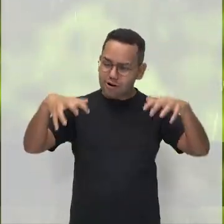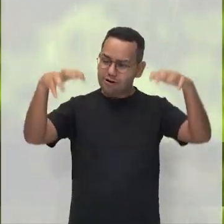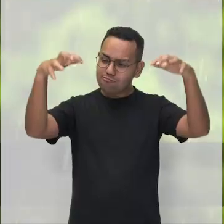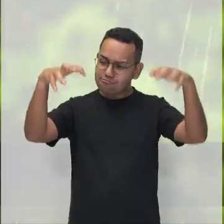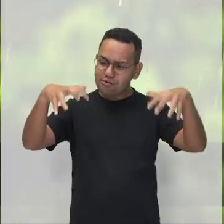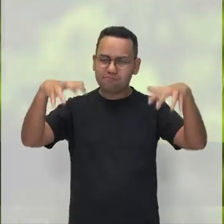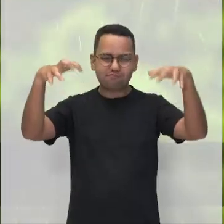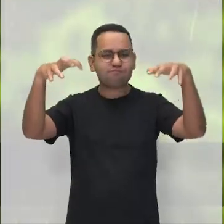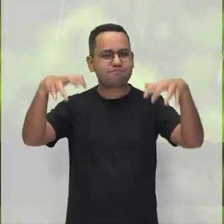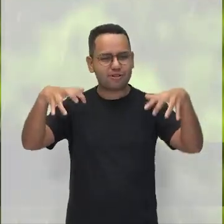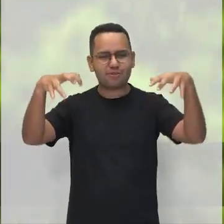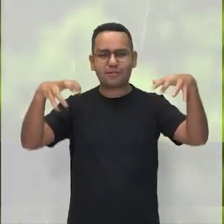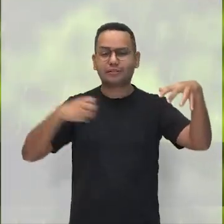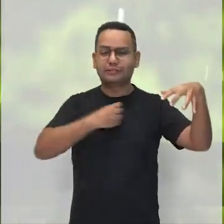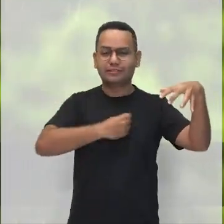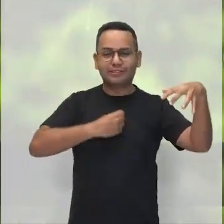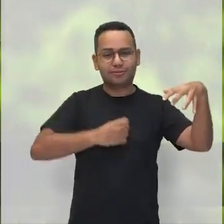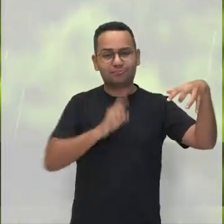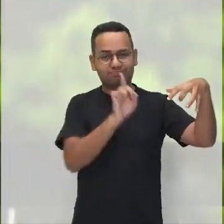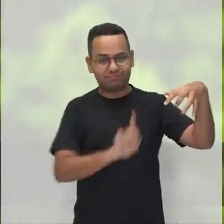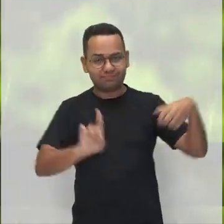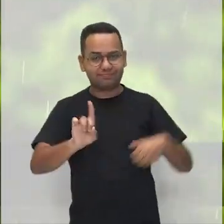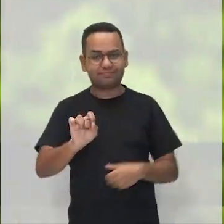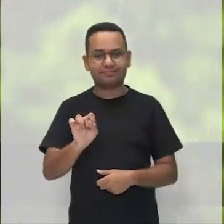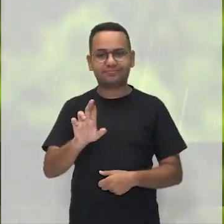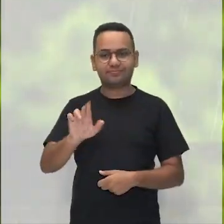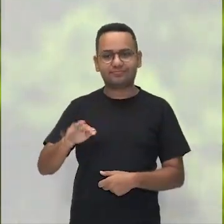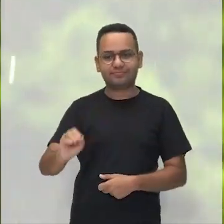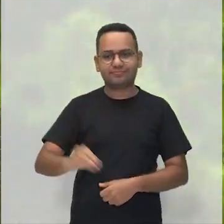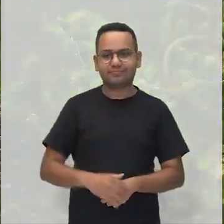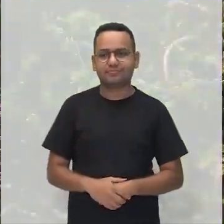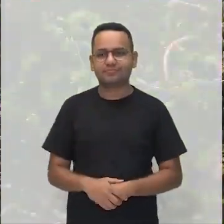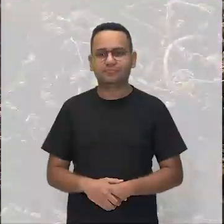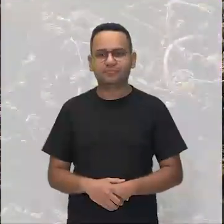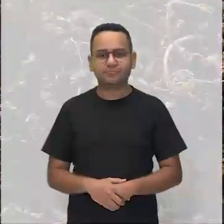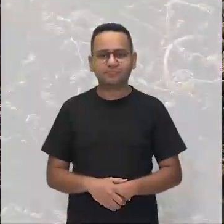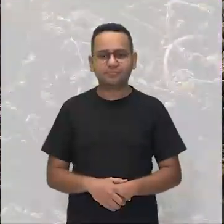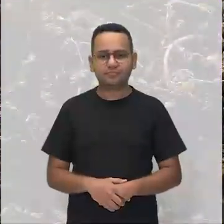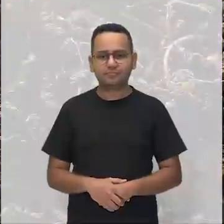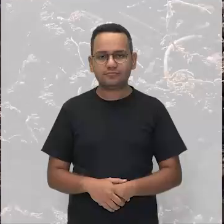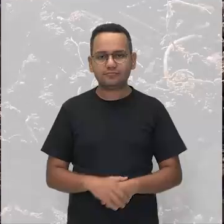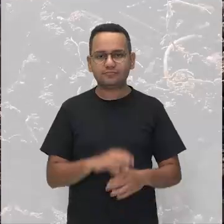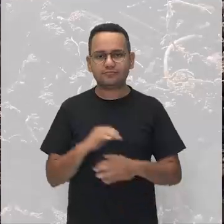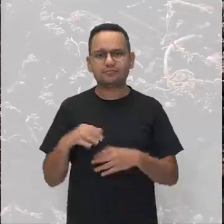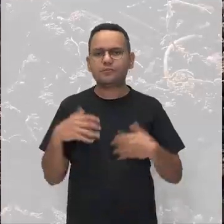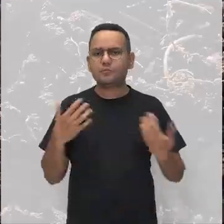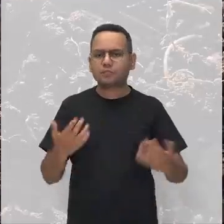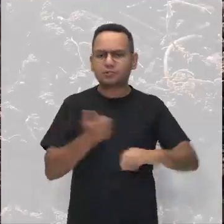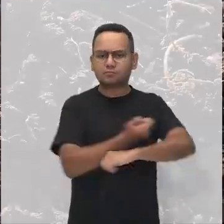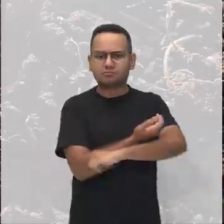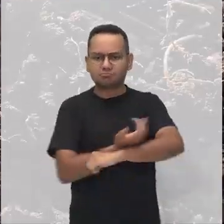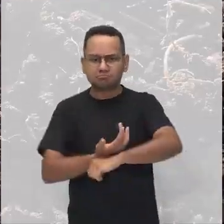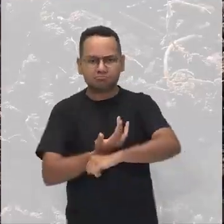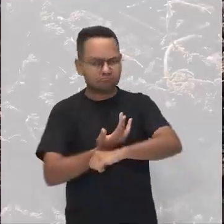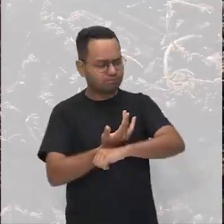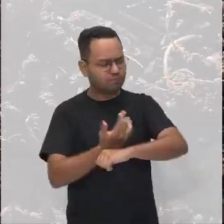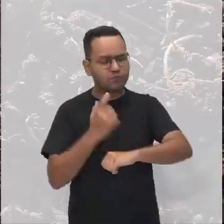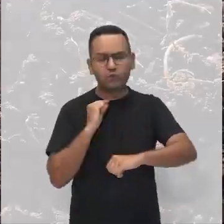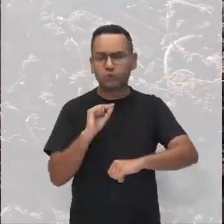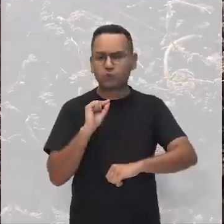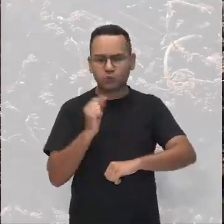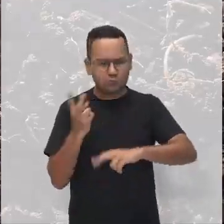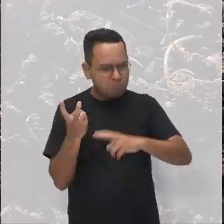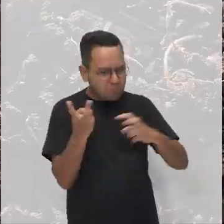novo para mim voltar pro meu sertão. Quando o verde dos teus olhos se espalhar